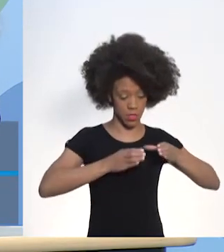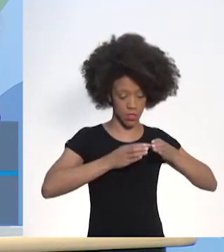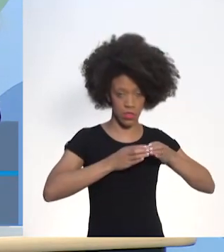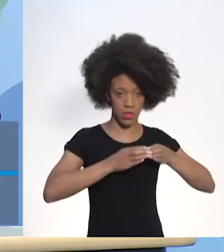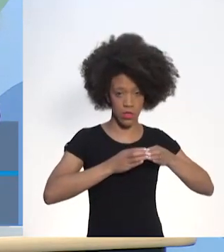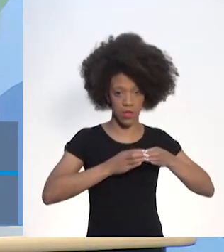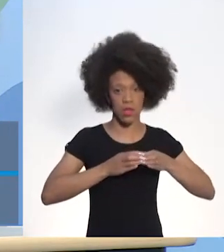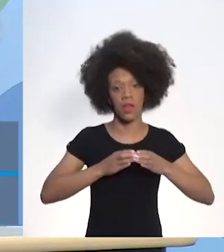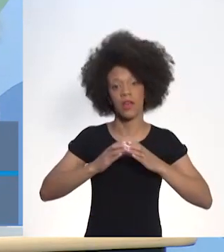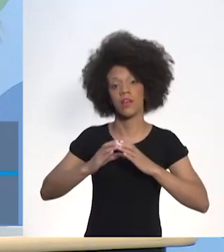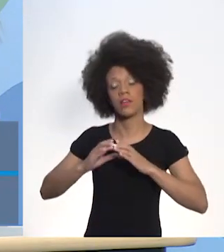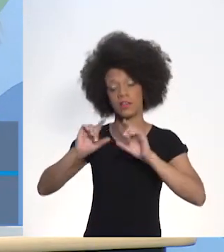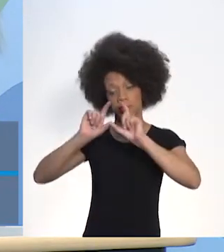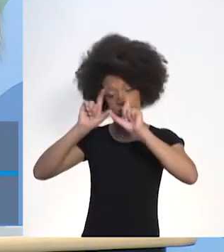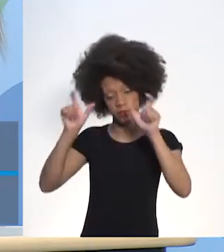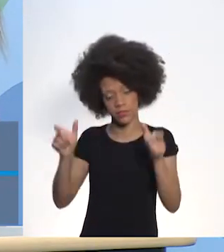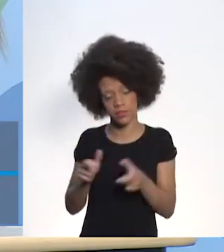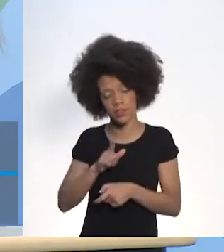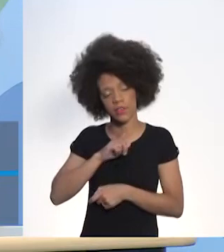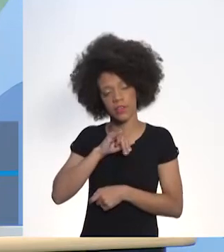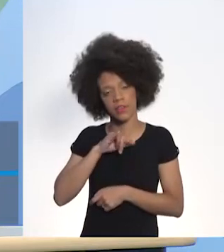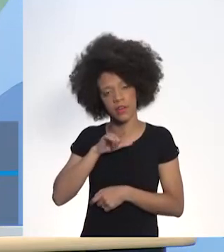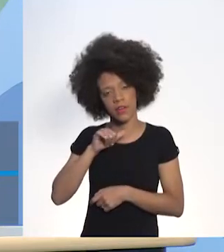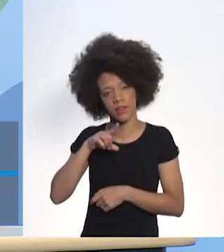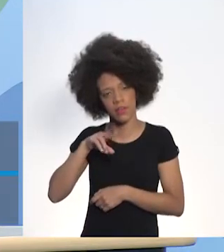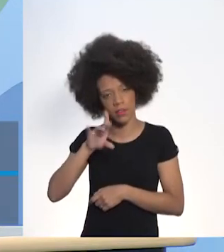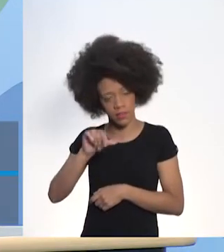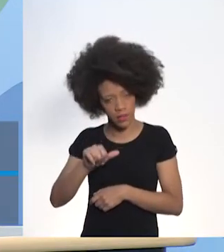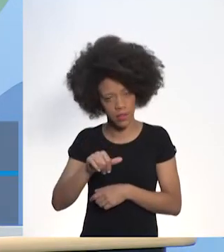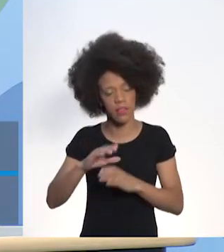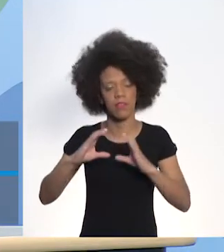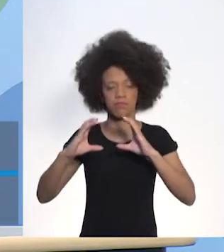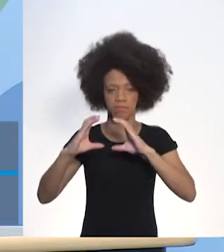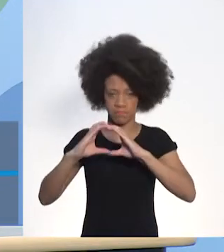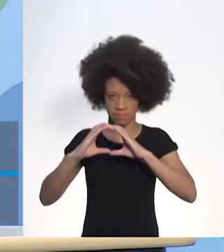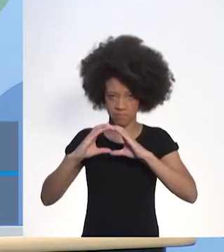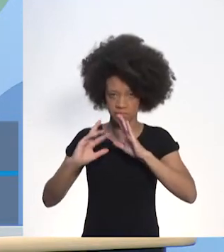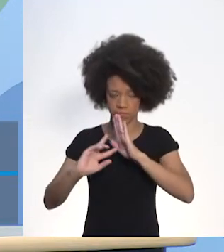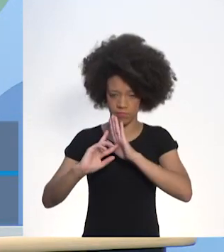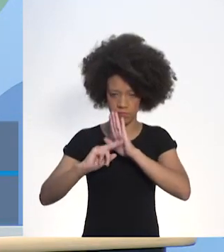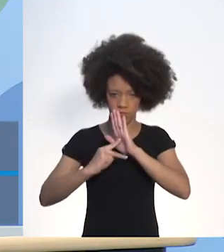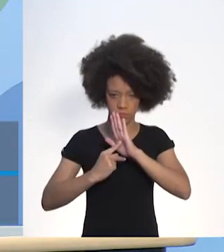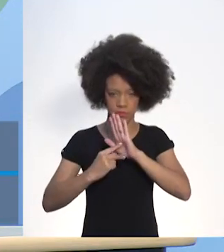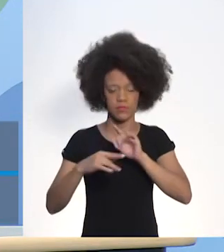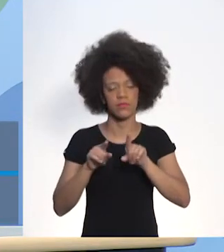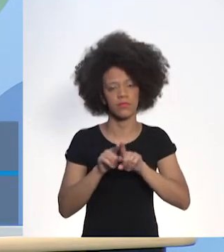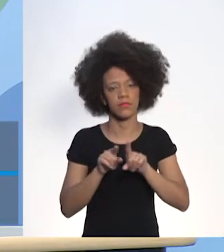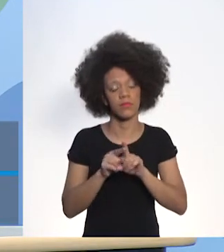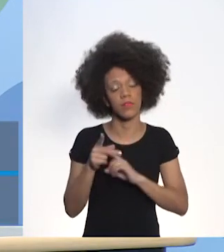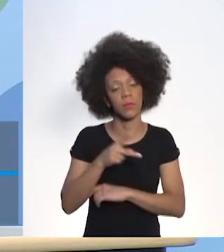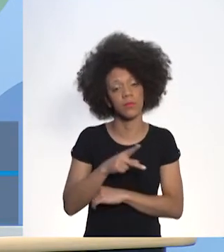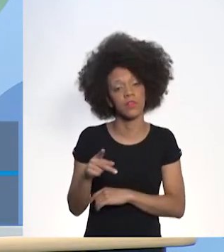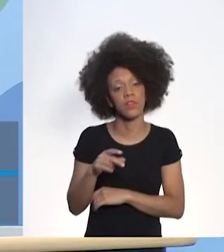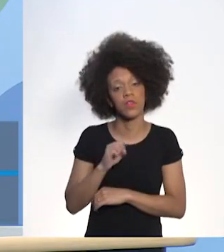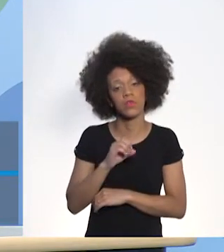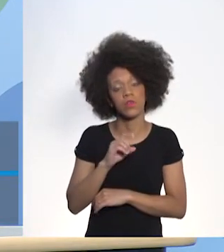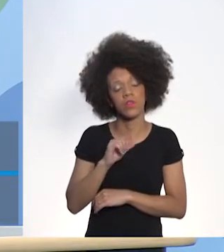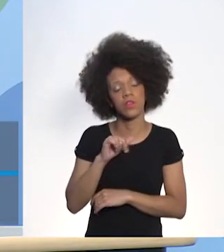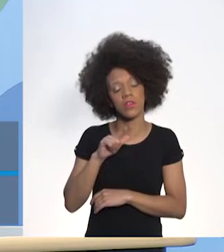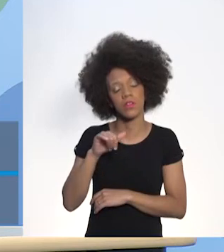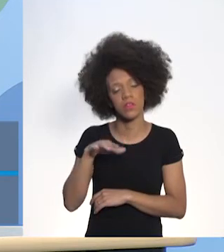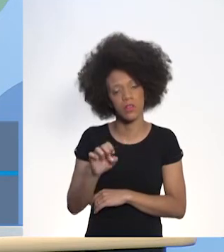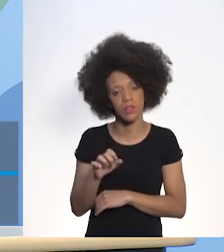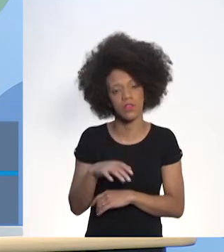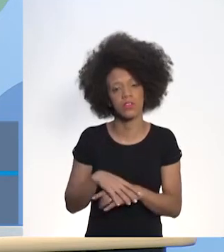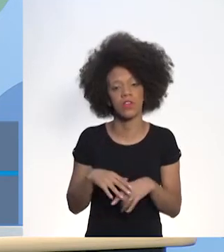guirlanda, pensando agora no Natal, uma circunferência. Olha aí, correto? bacana. Da Pro Solange, círculo,